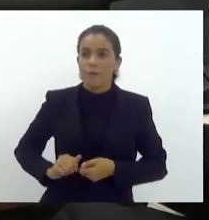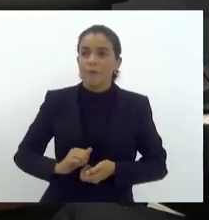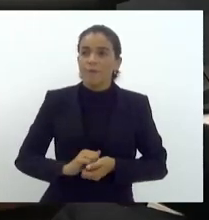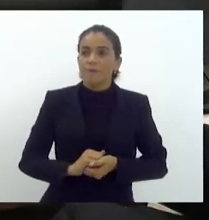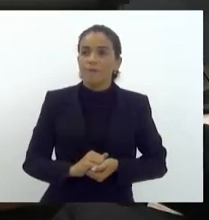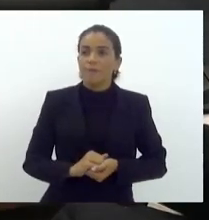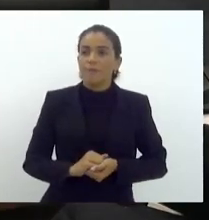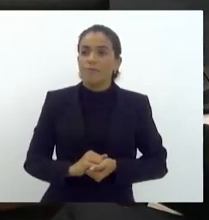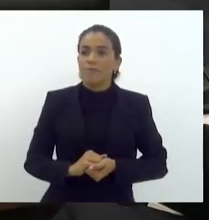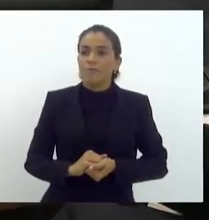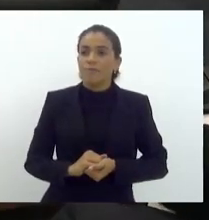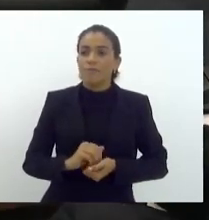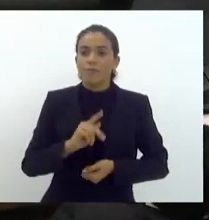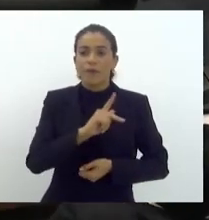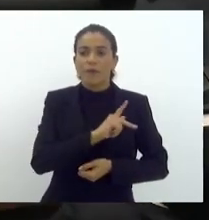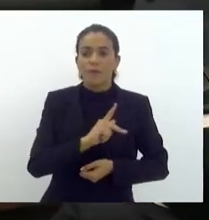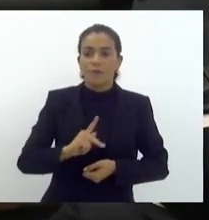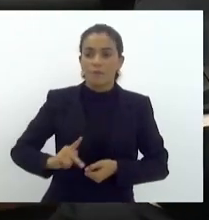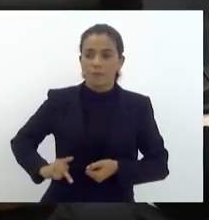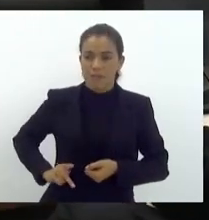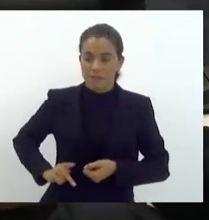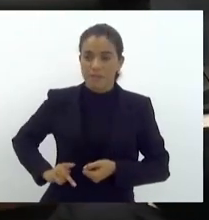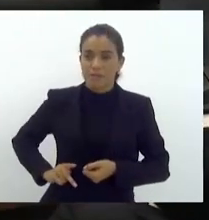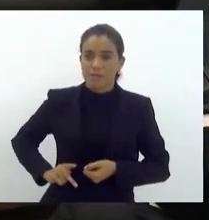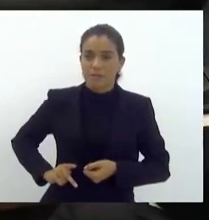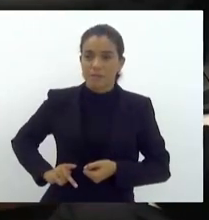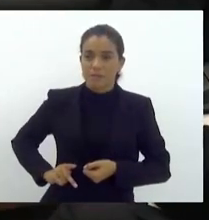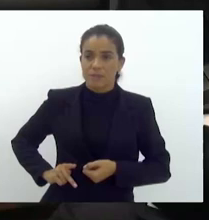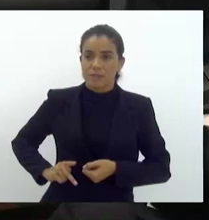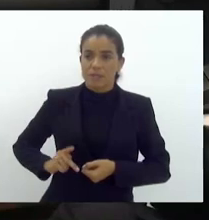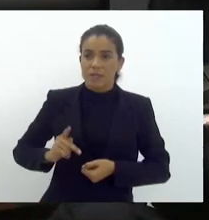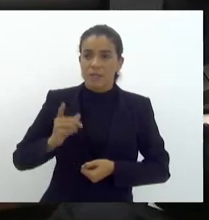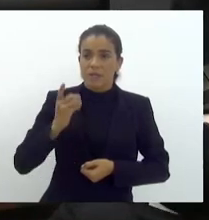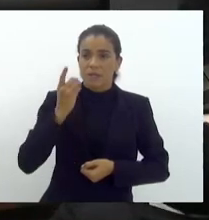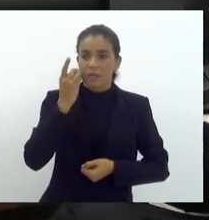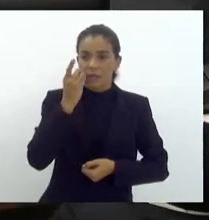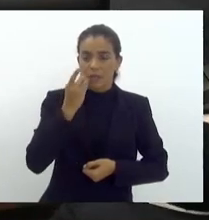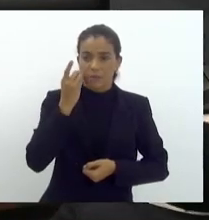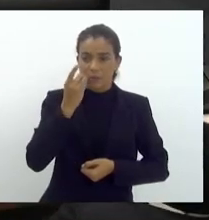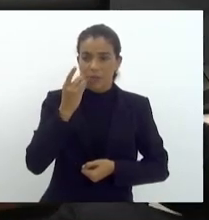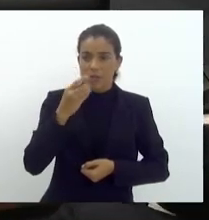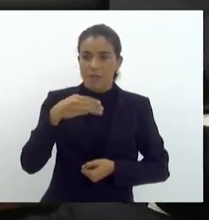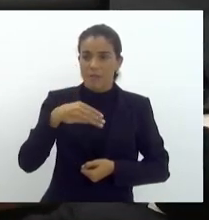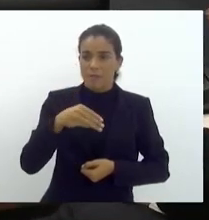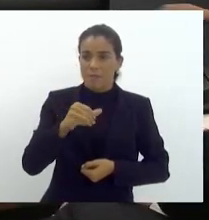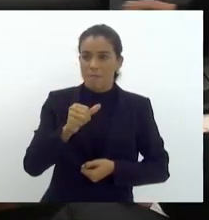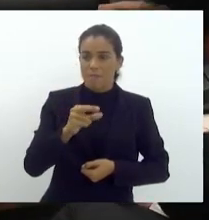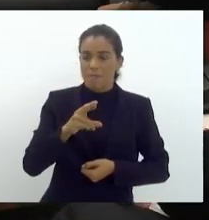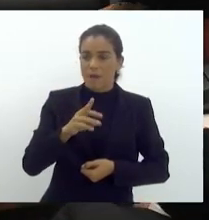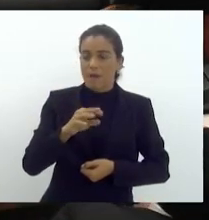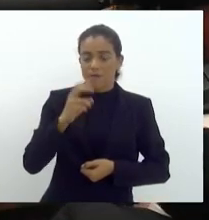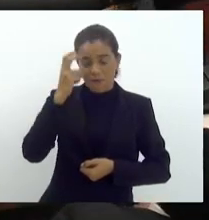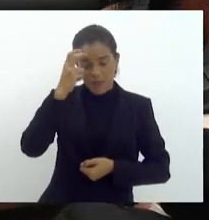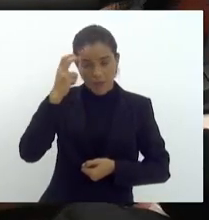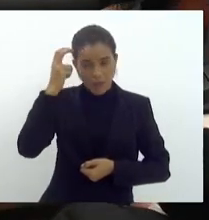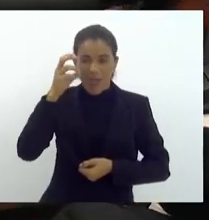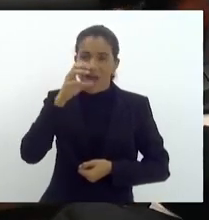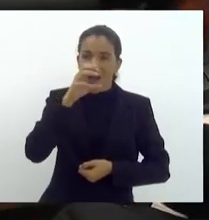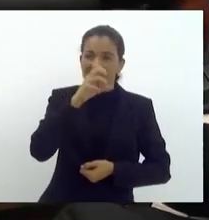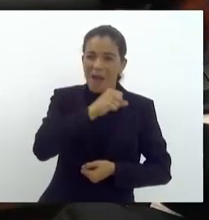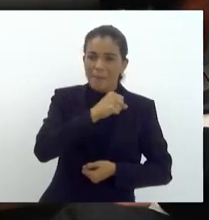ah sobre a mesa aí Deputado Verônica Deputado presente muito